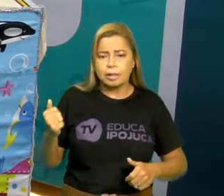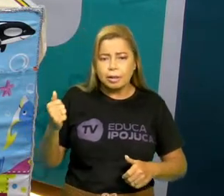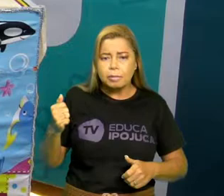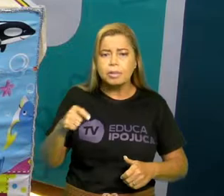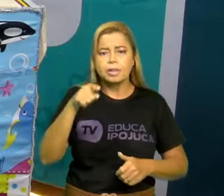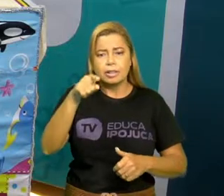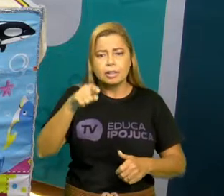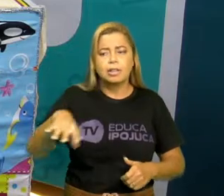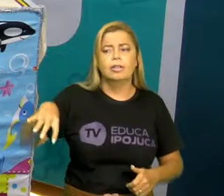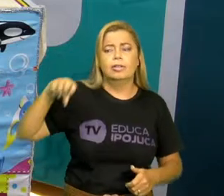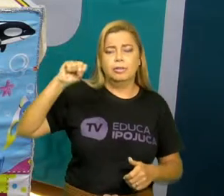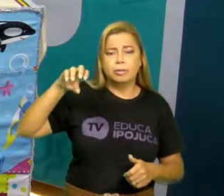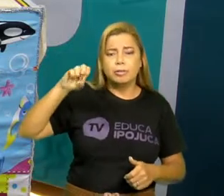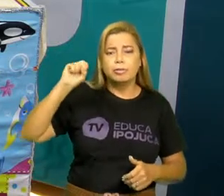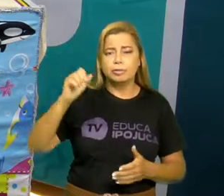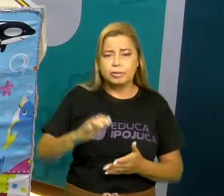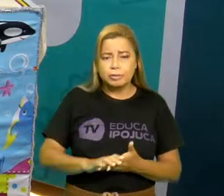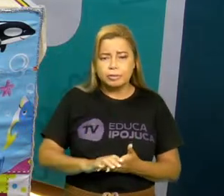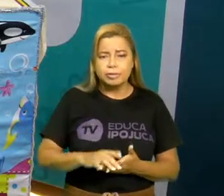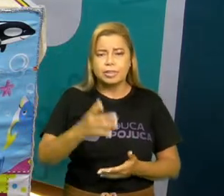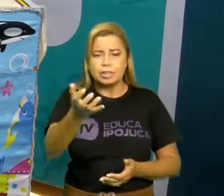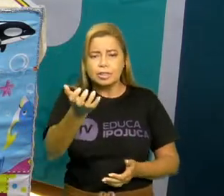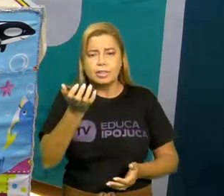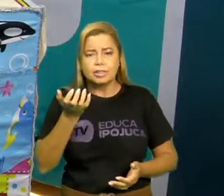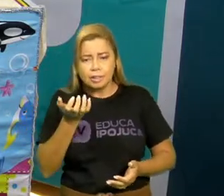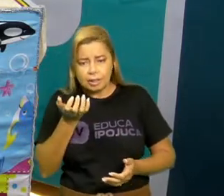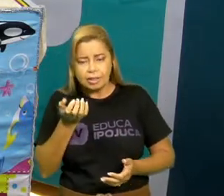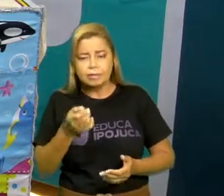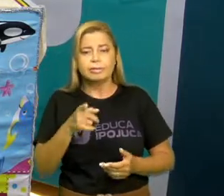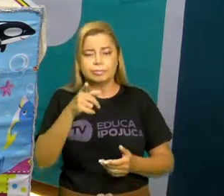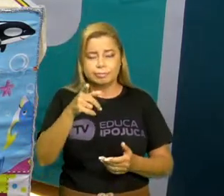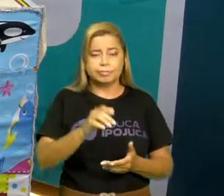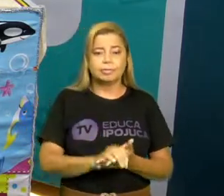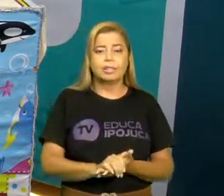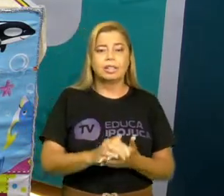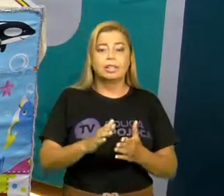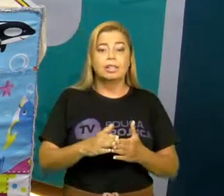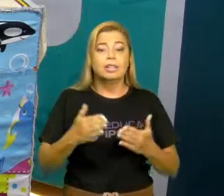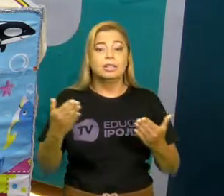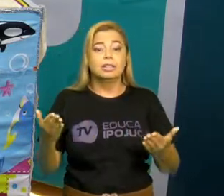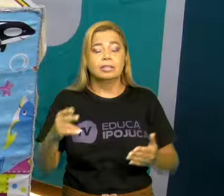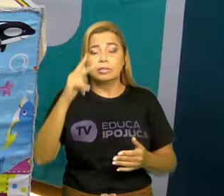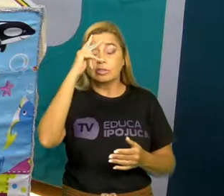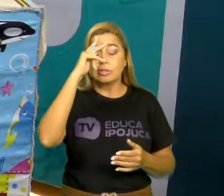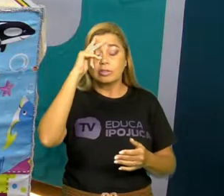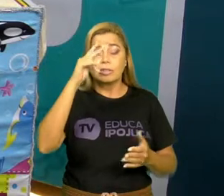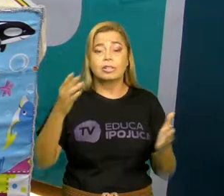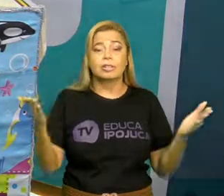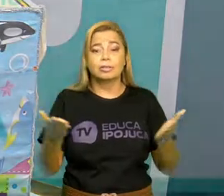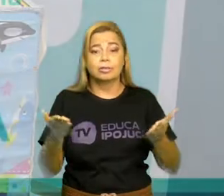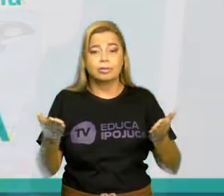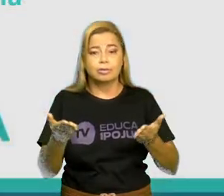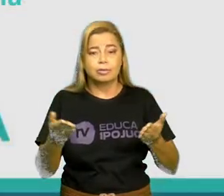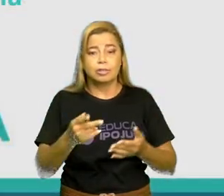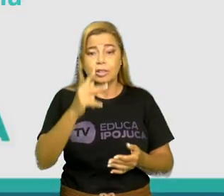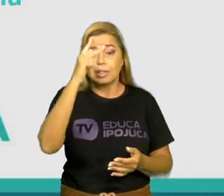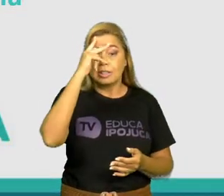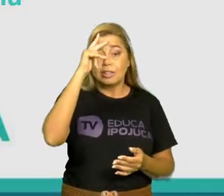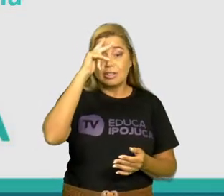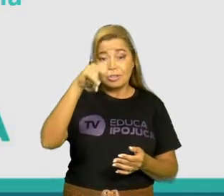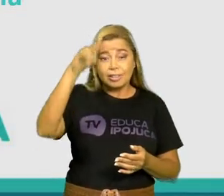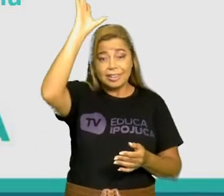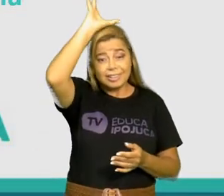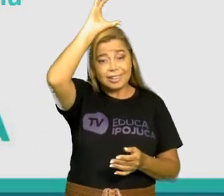que quero, tia Lê. Eu adoro suas historinhas. E a história de hoje, criançada, é a história da